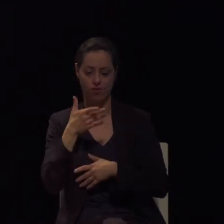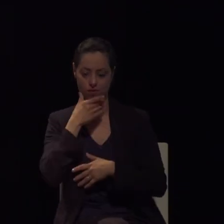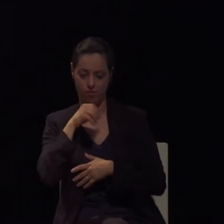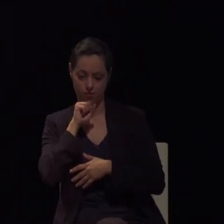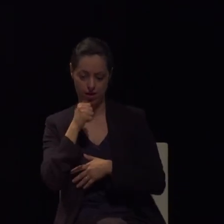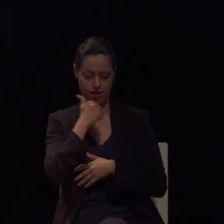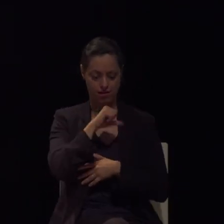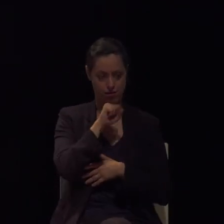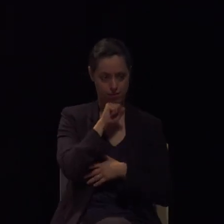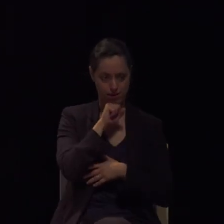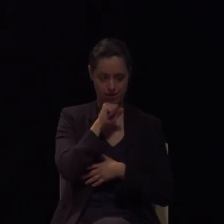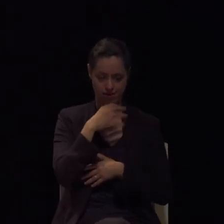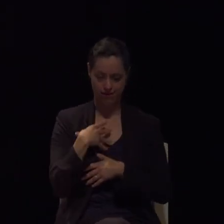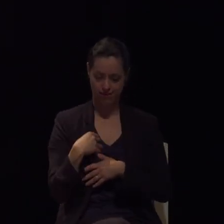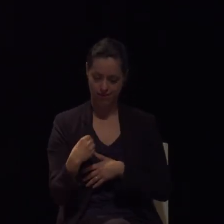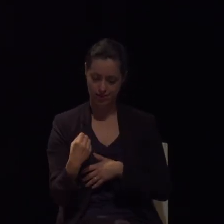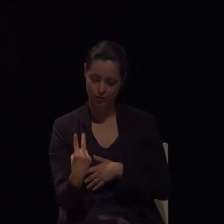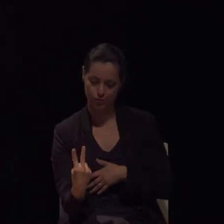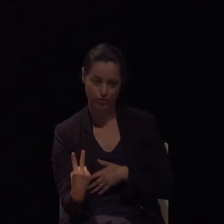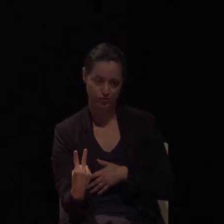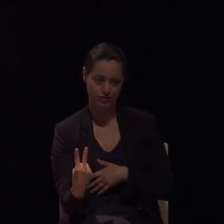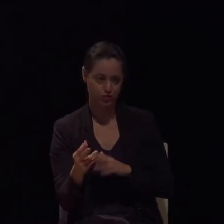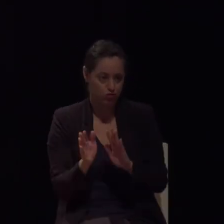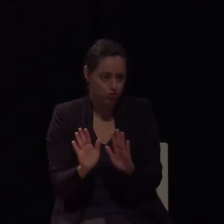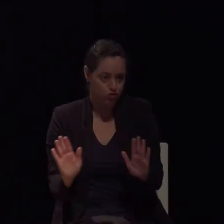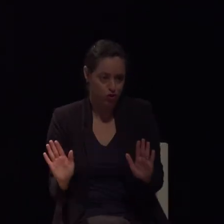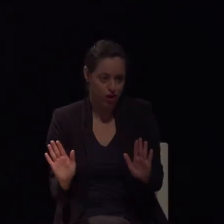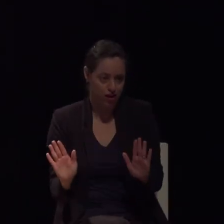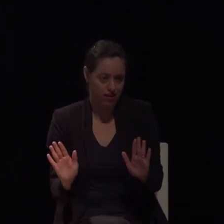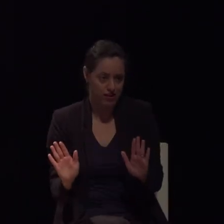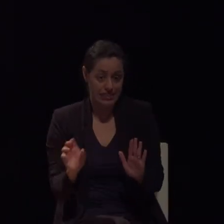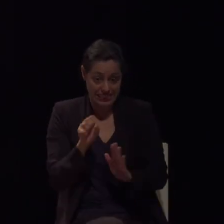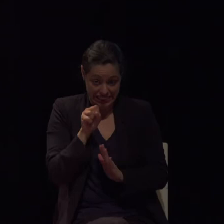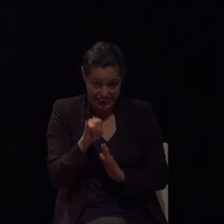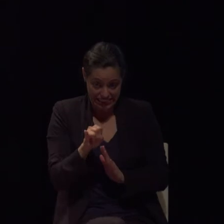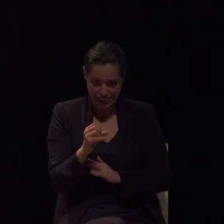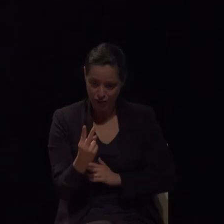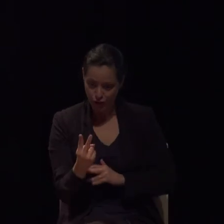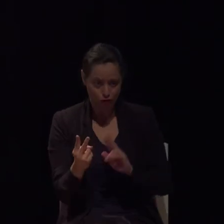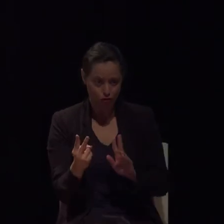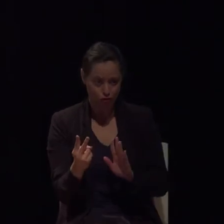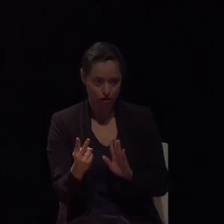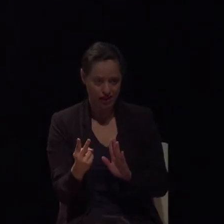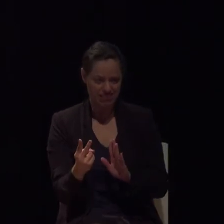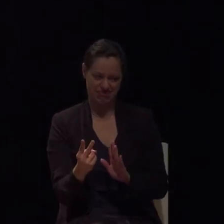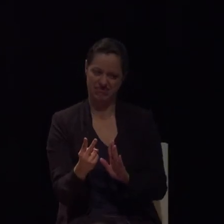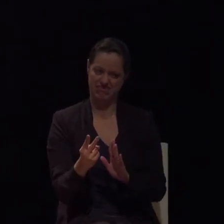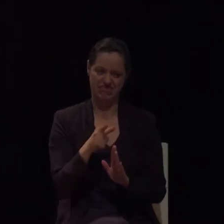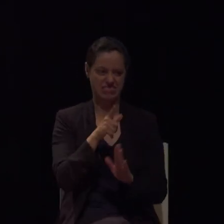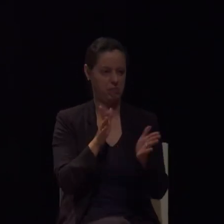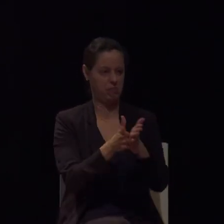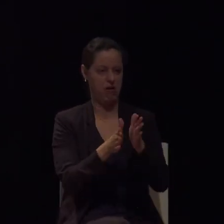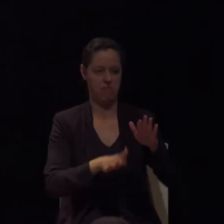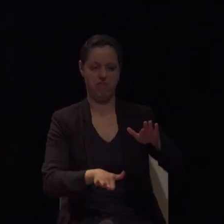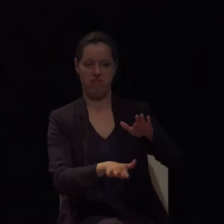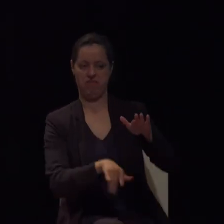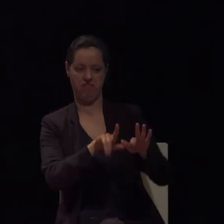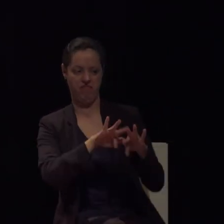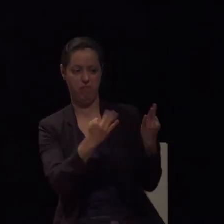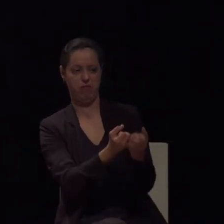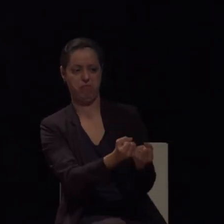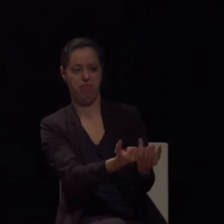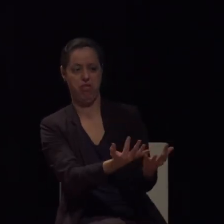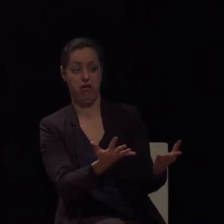a mãe e duas crianças então quem não tem o pai ea mãe de duas crianças é uma família marginal né a gente